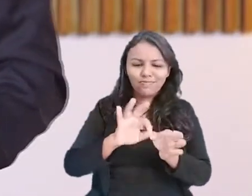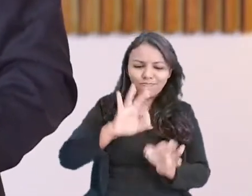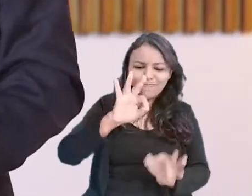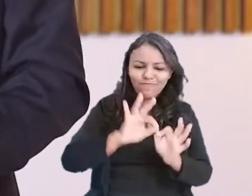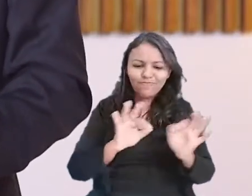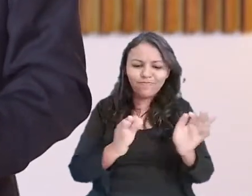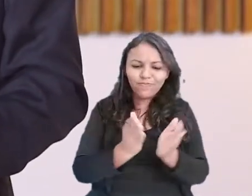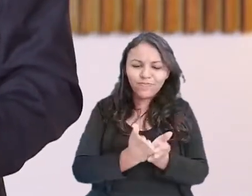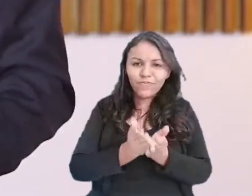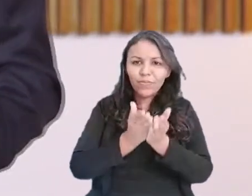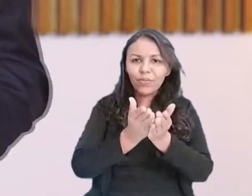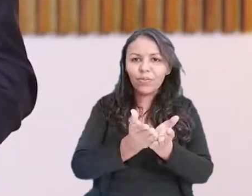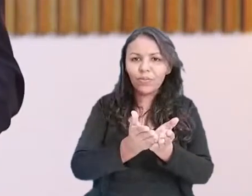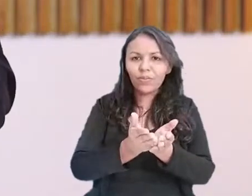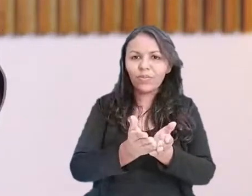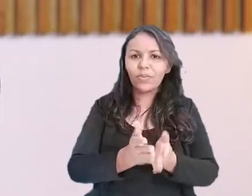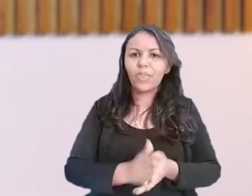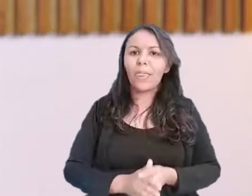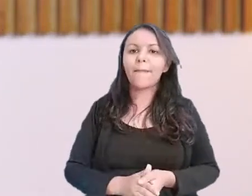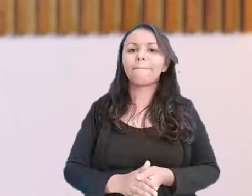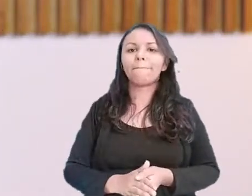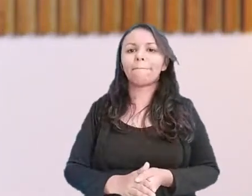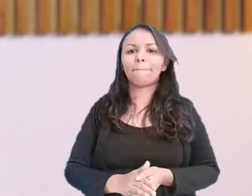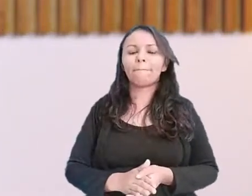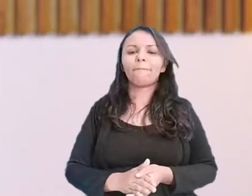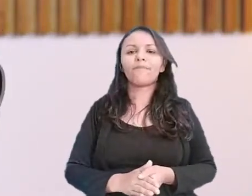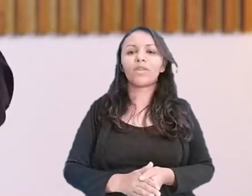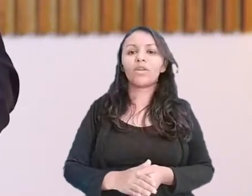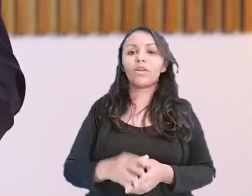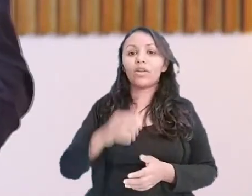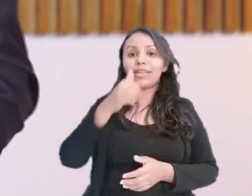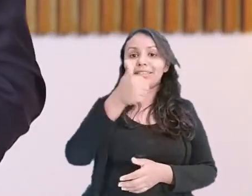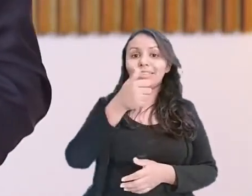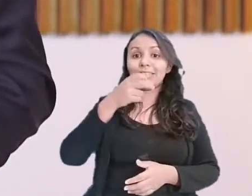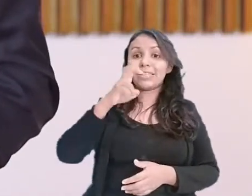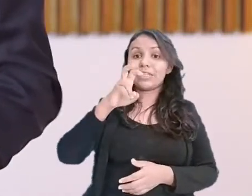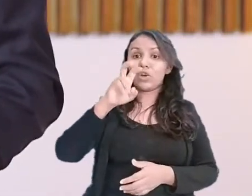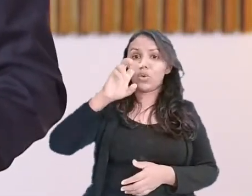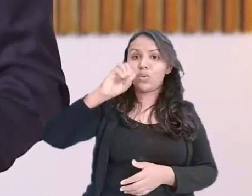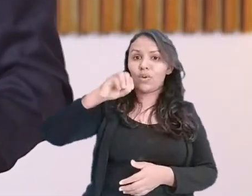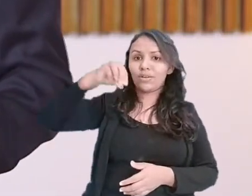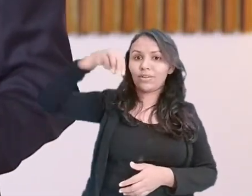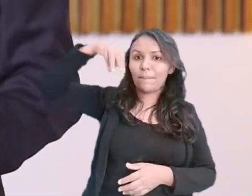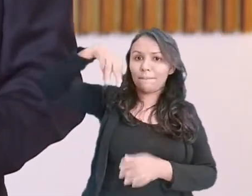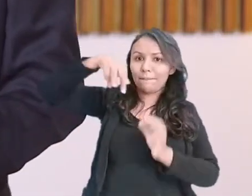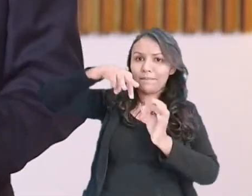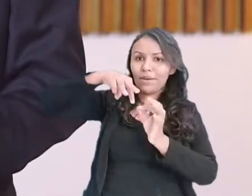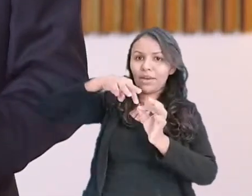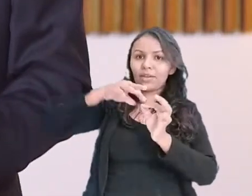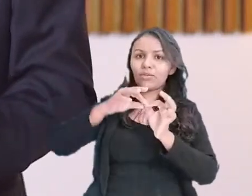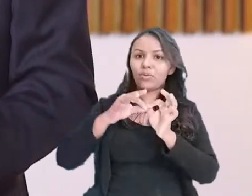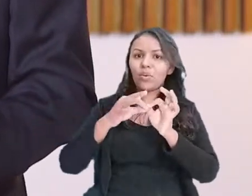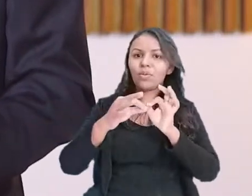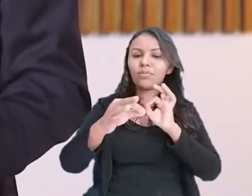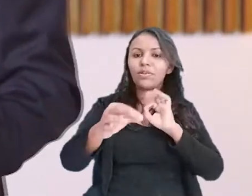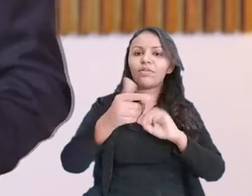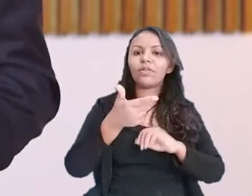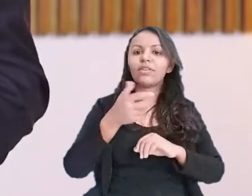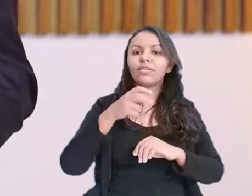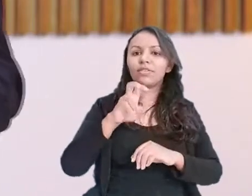Então nós temos aqui uma medida aproximada de 150 metros de comprimento, 25 metros de largura e 15 metros de